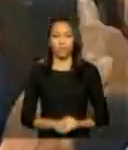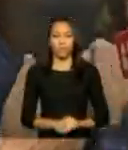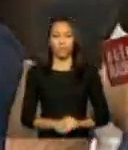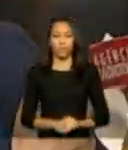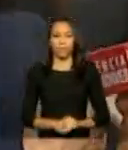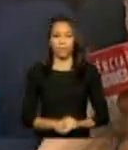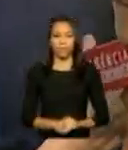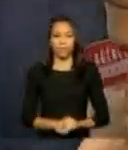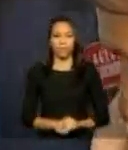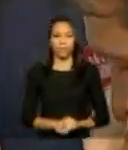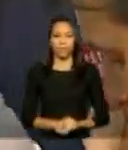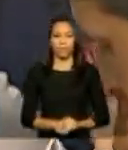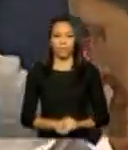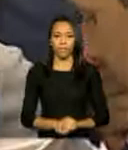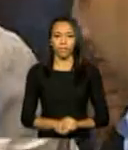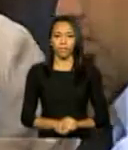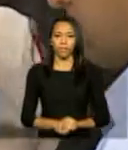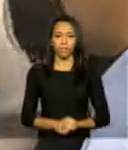agora